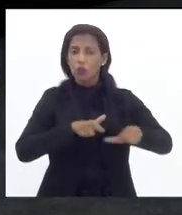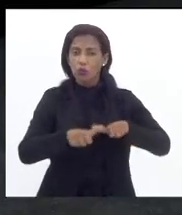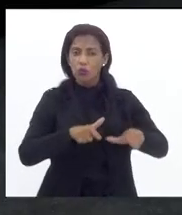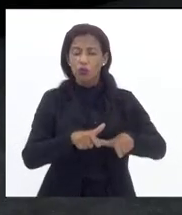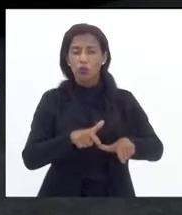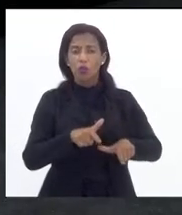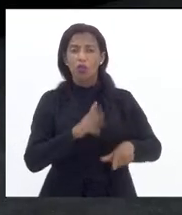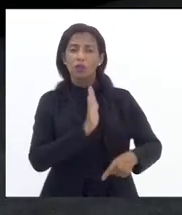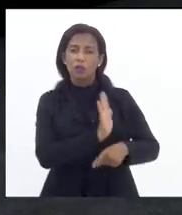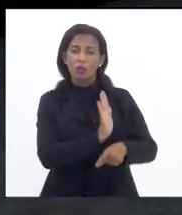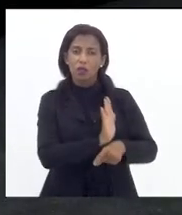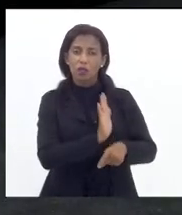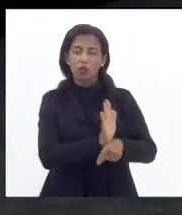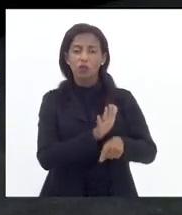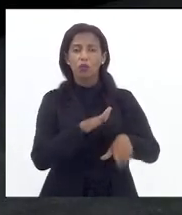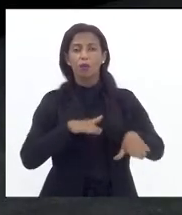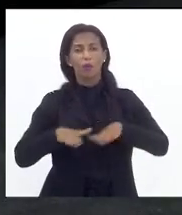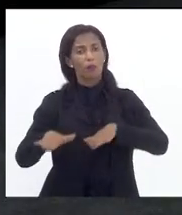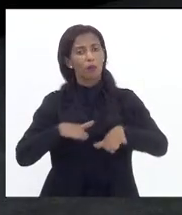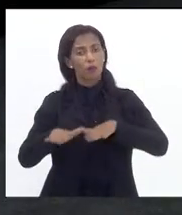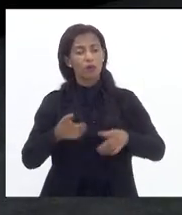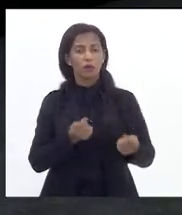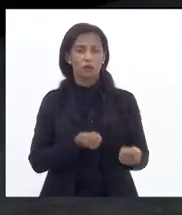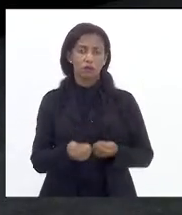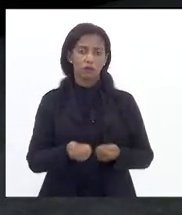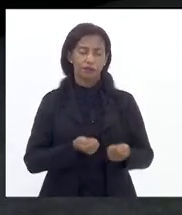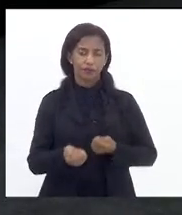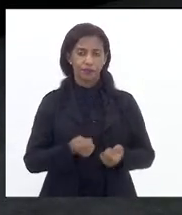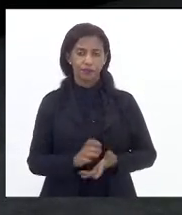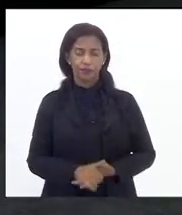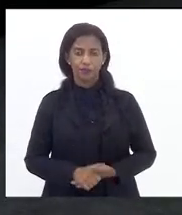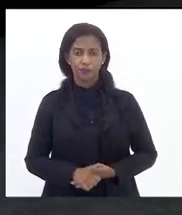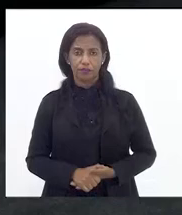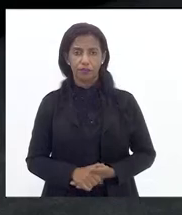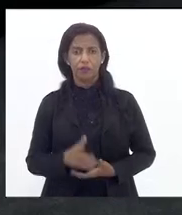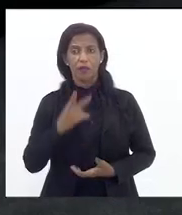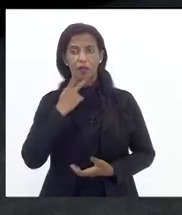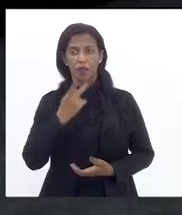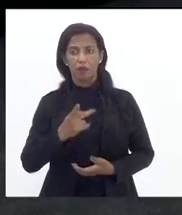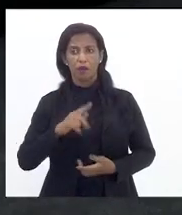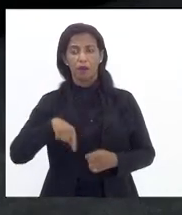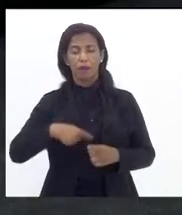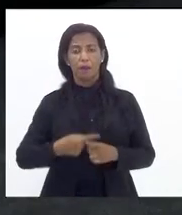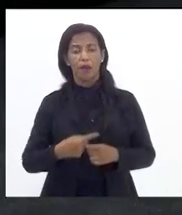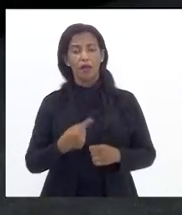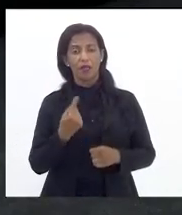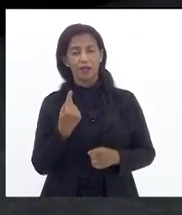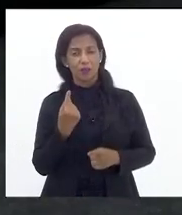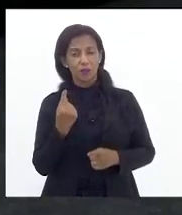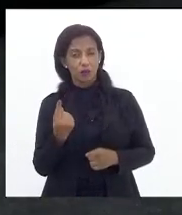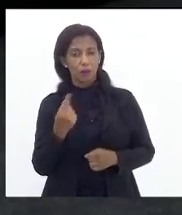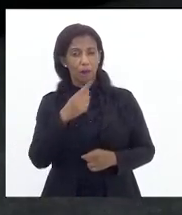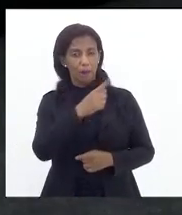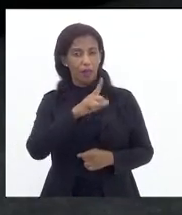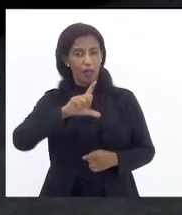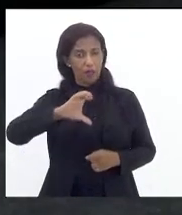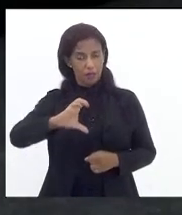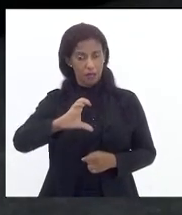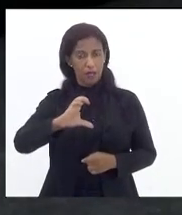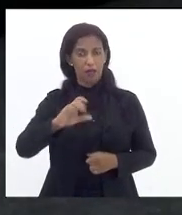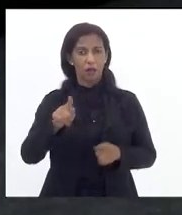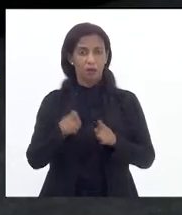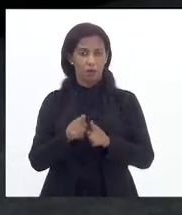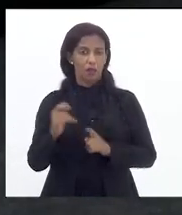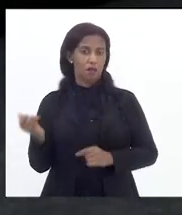eles eles contribuem para a movimentação da economia e para falar de mais um ponto que veio desse peles e que são as